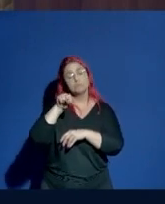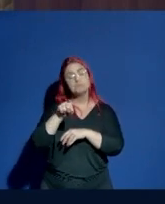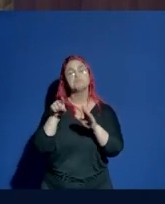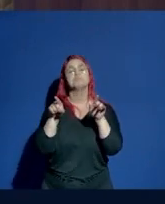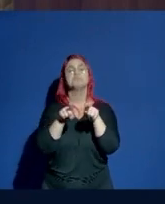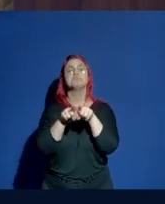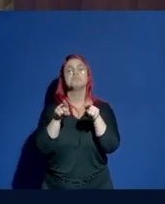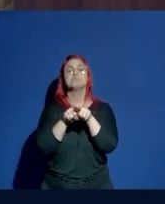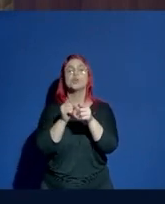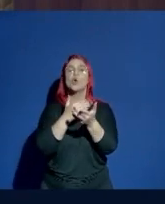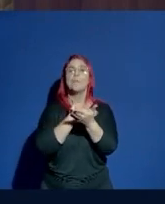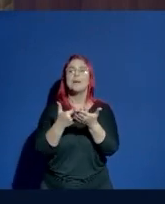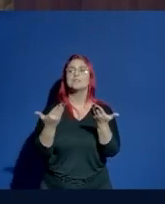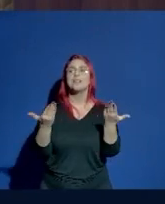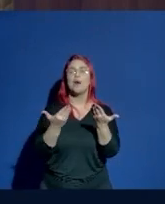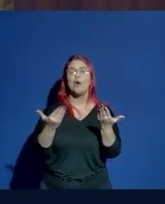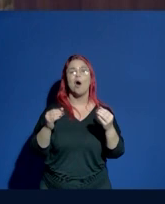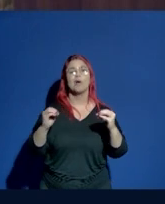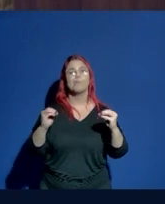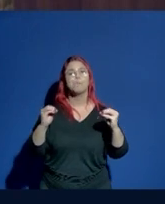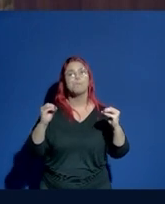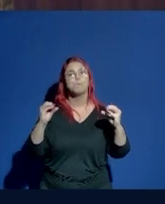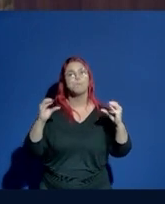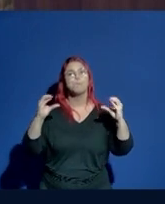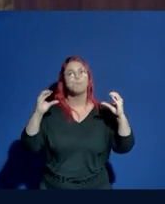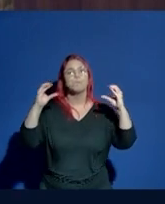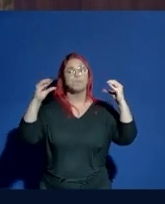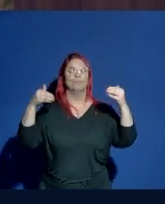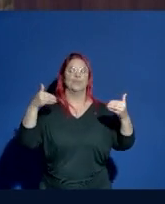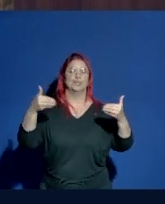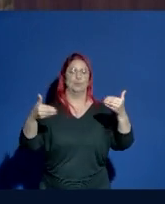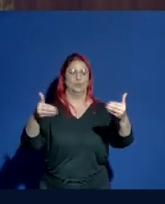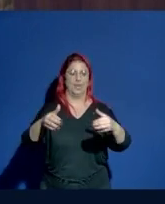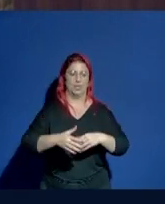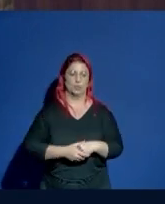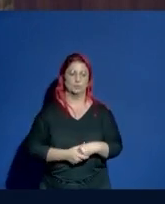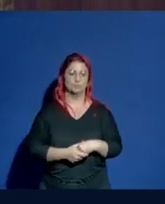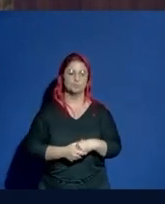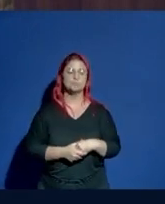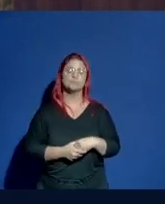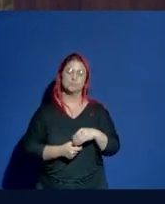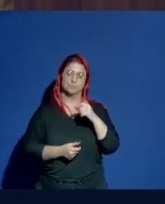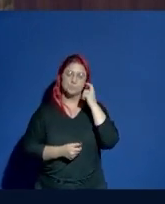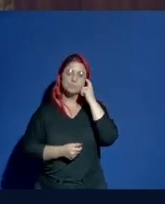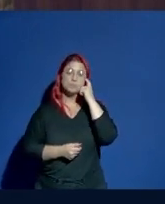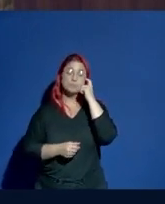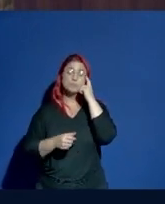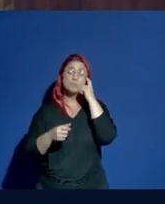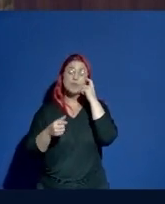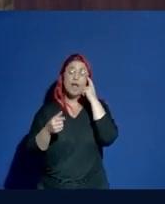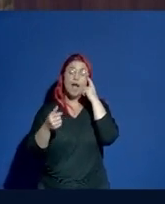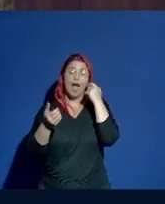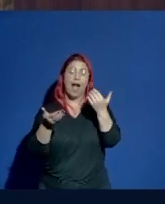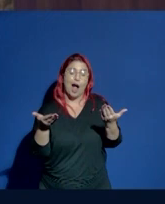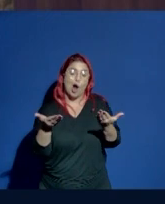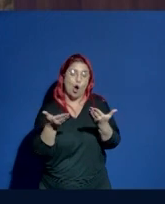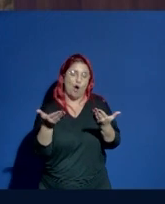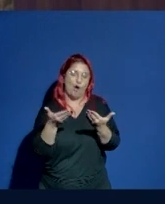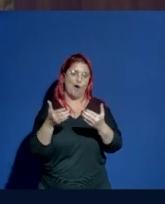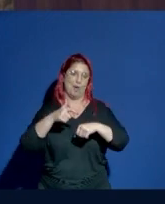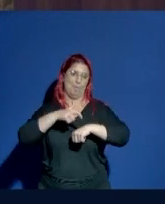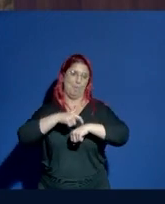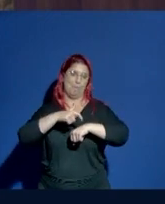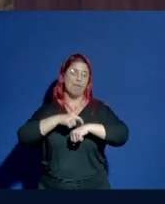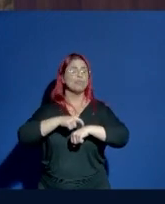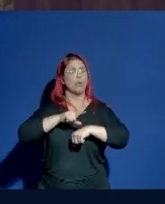também a amadurecer também durante esses processos. Então, acho que tudo que a gente está vivendo agora de biodefensivos ainda